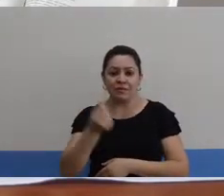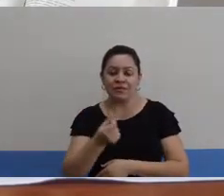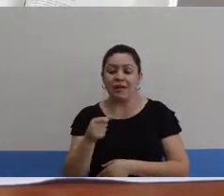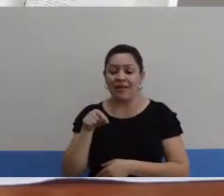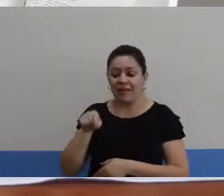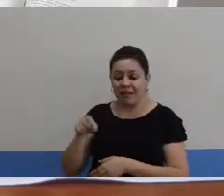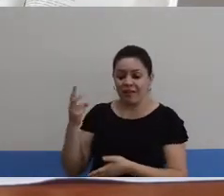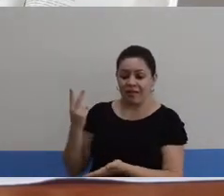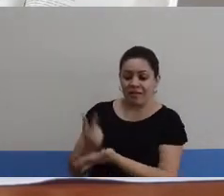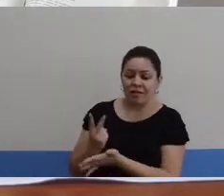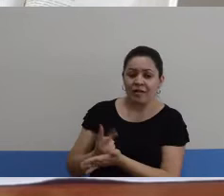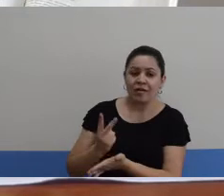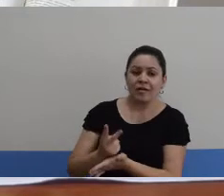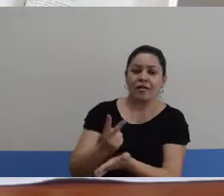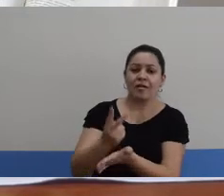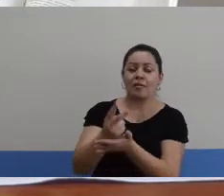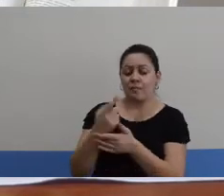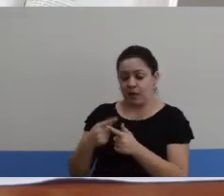sido